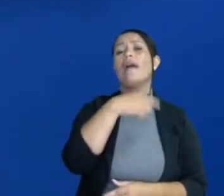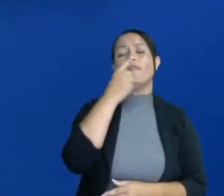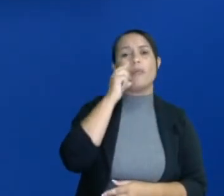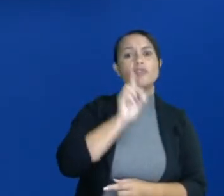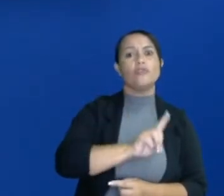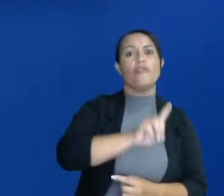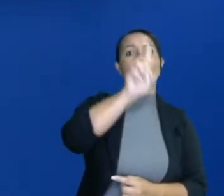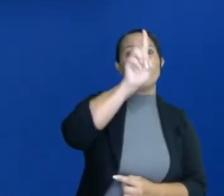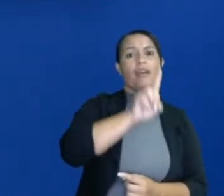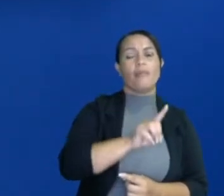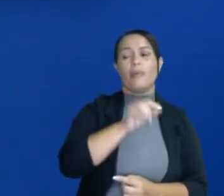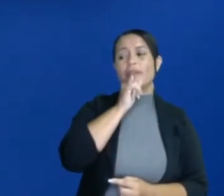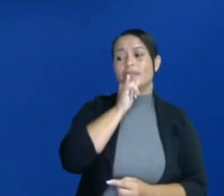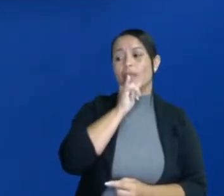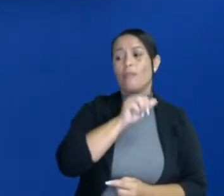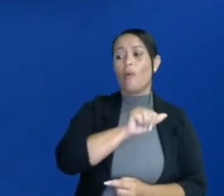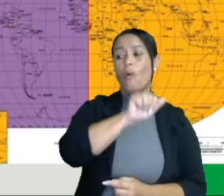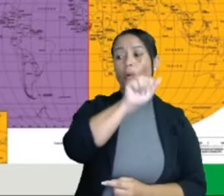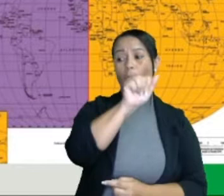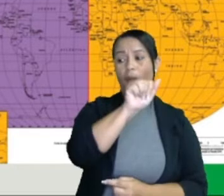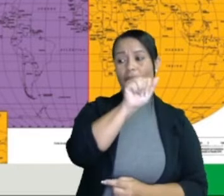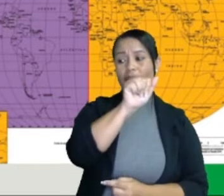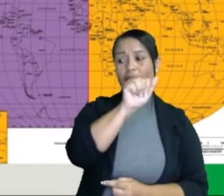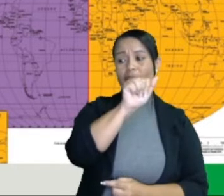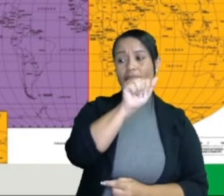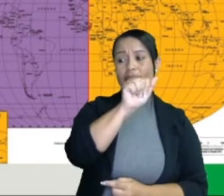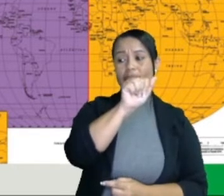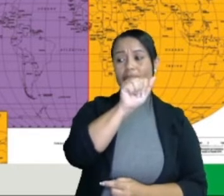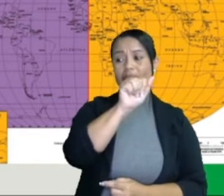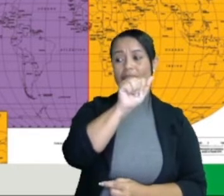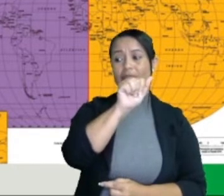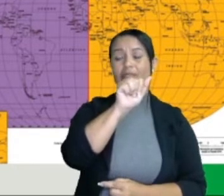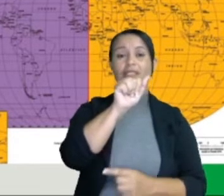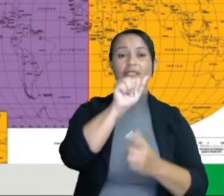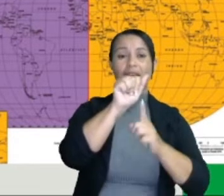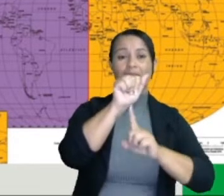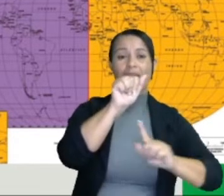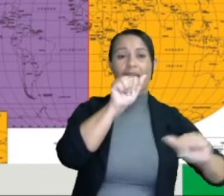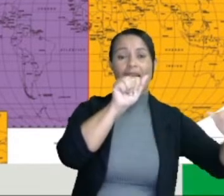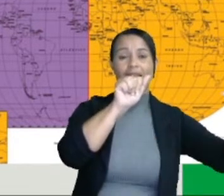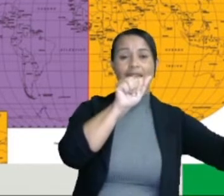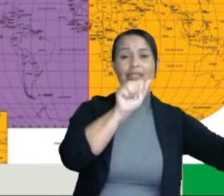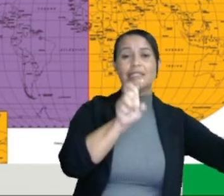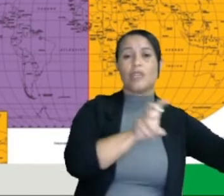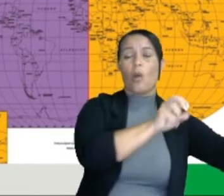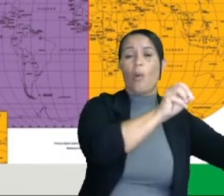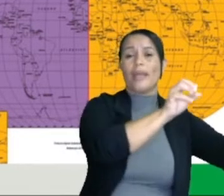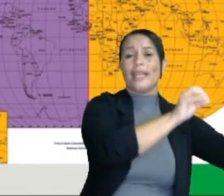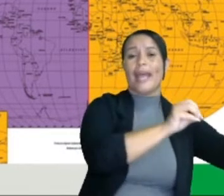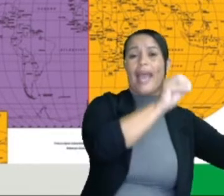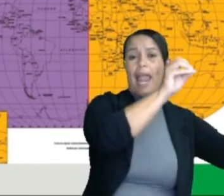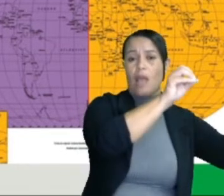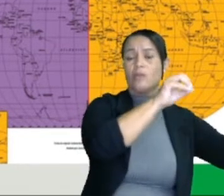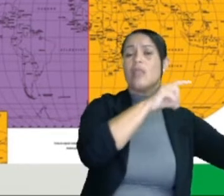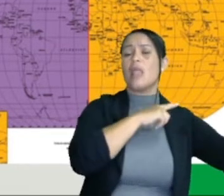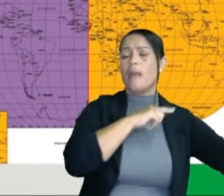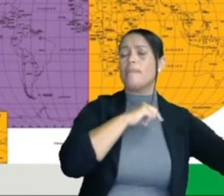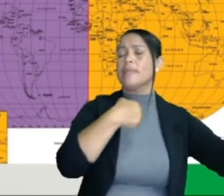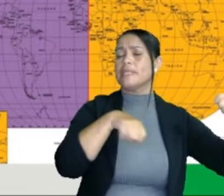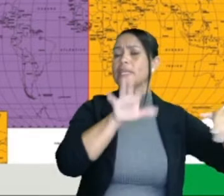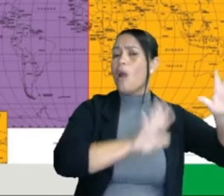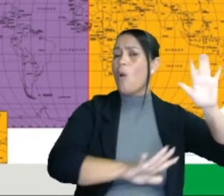horizontais. Então, o ponto A, nesse caso, estaria na latitude 50 graus. Agora a gente tem que ter o